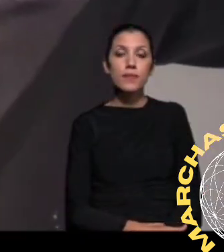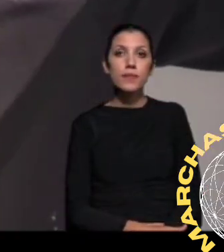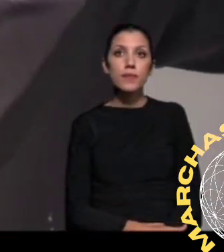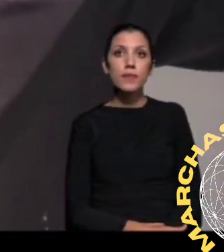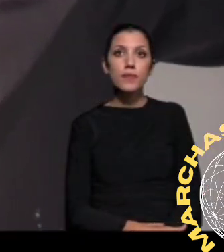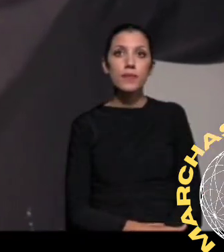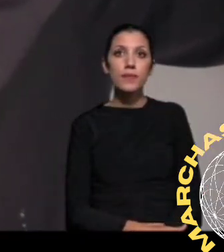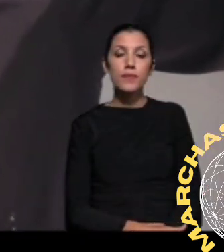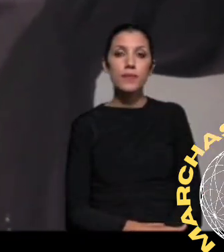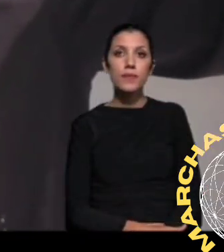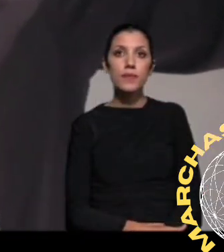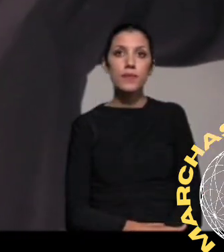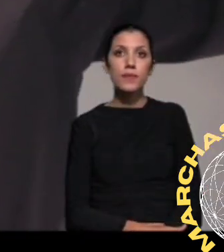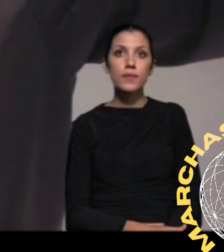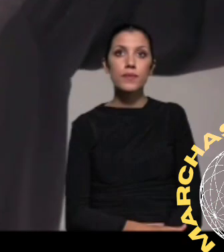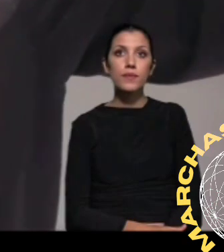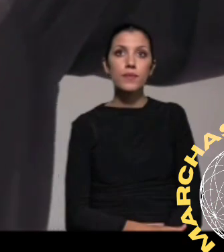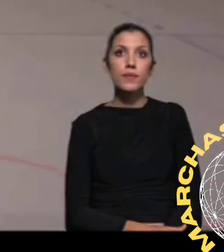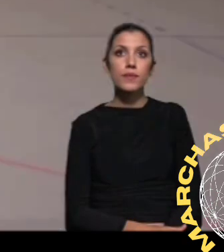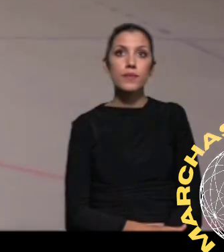Rapazes venham contentes.